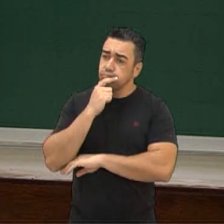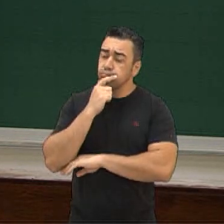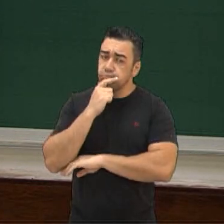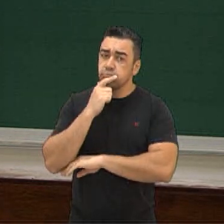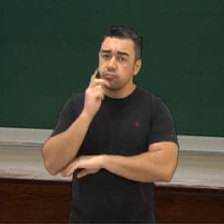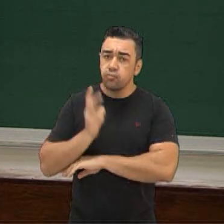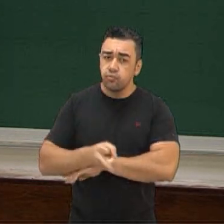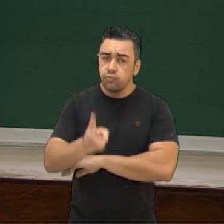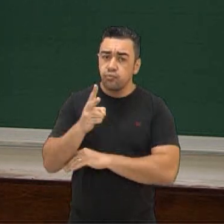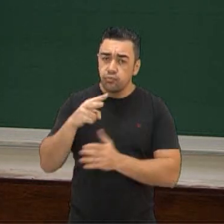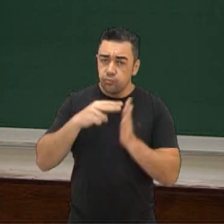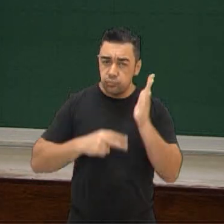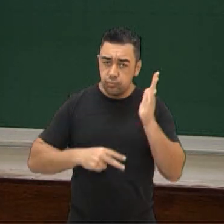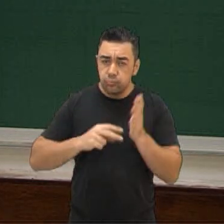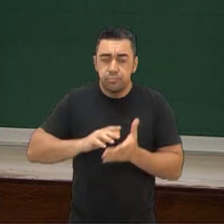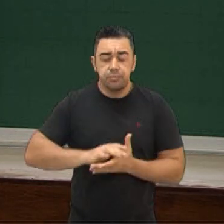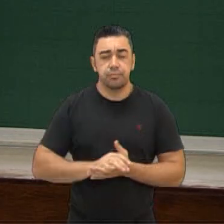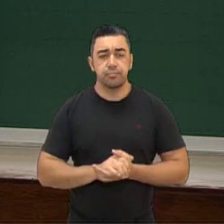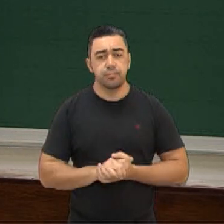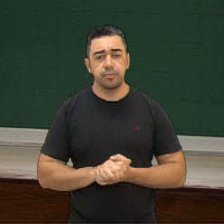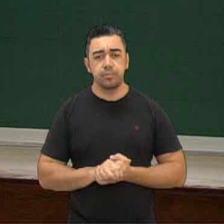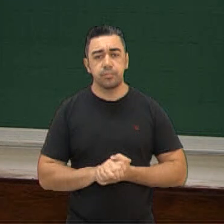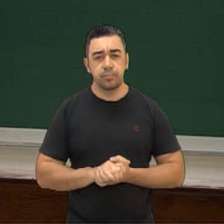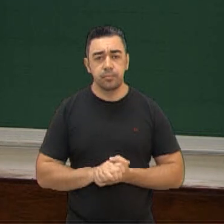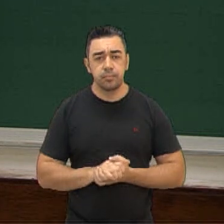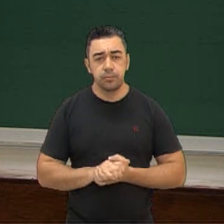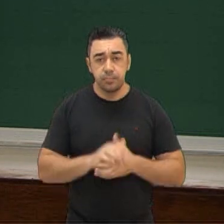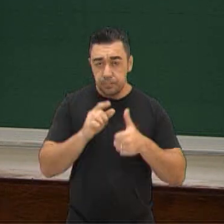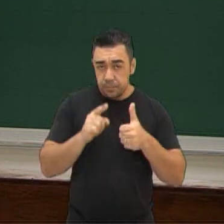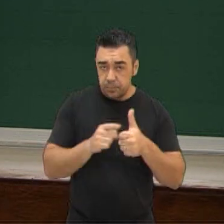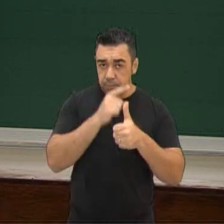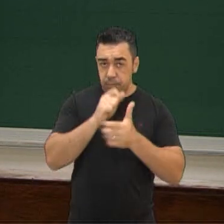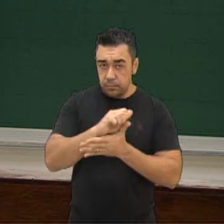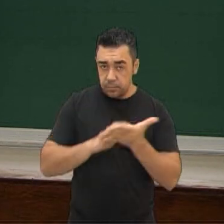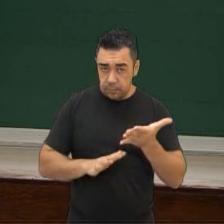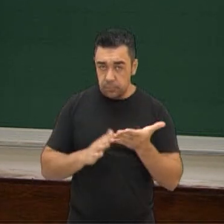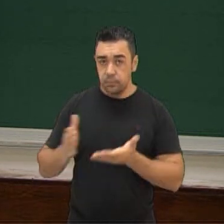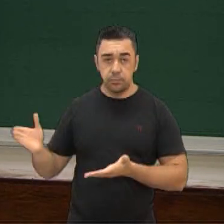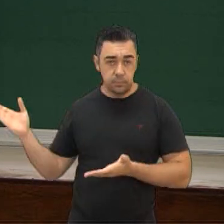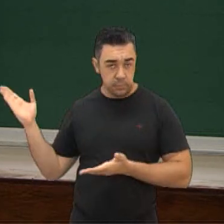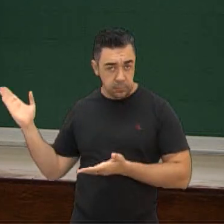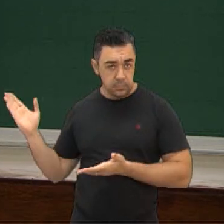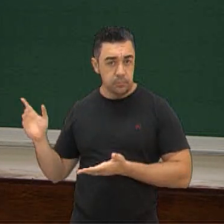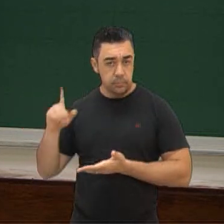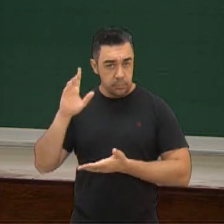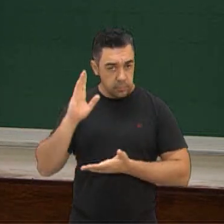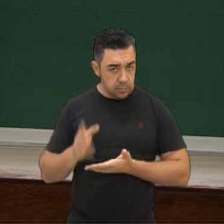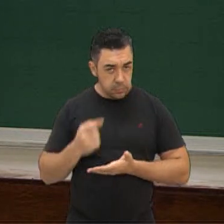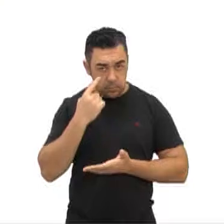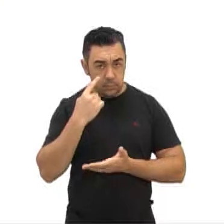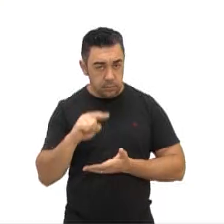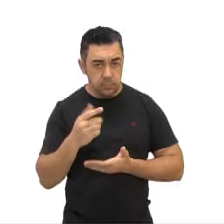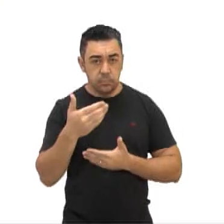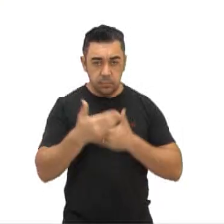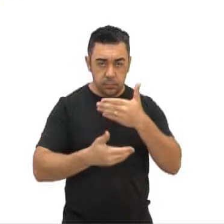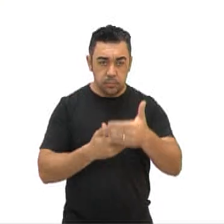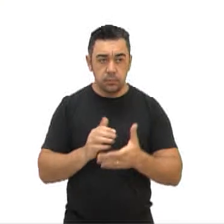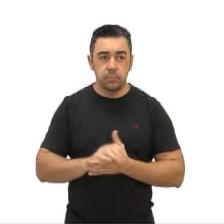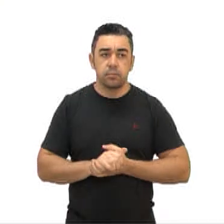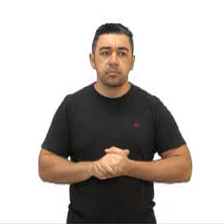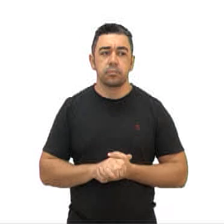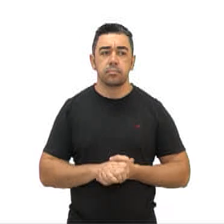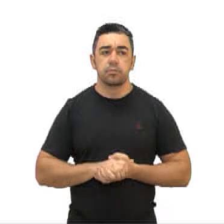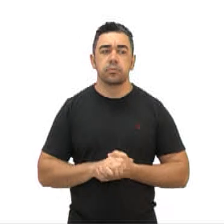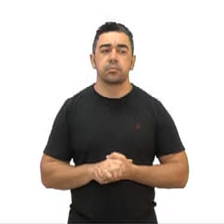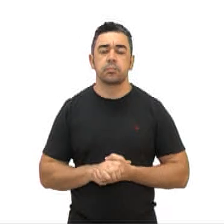continue essa leitura. Nós vamos para a nossa primeira atividade a respeito disso que nós vínhamos falando, né? Lê